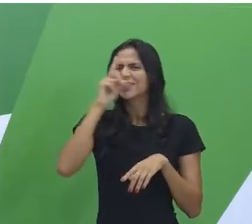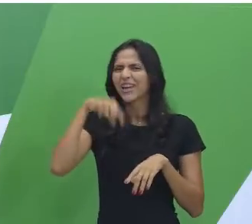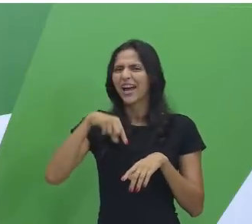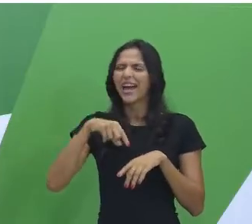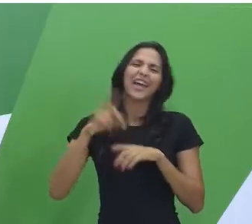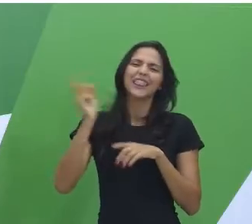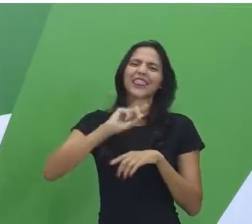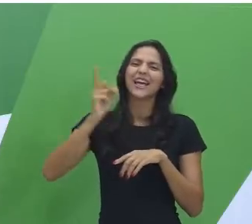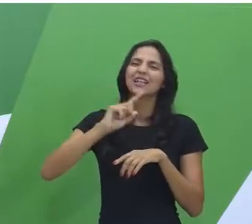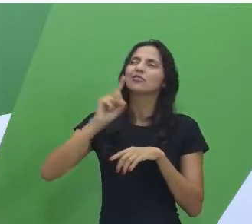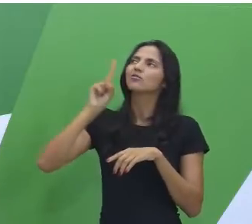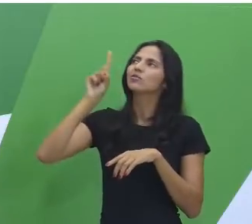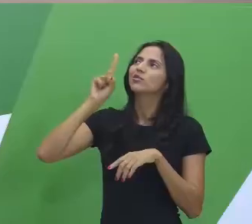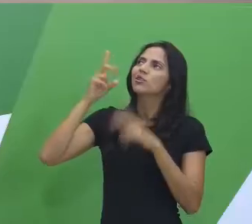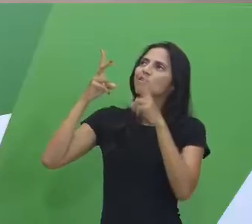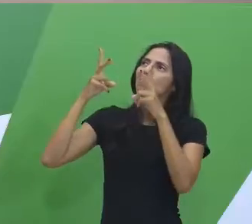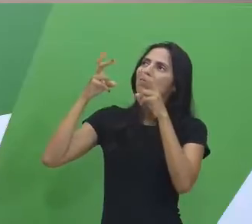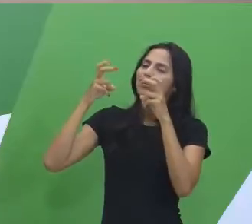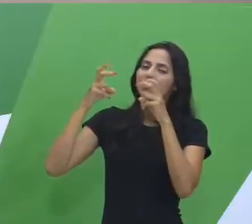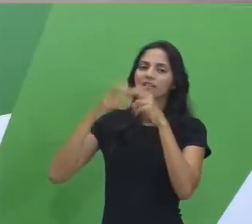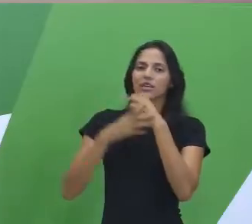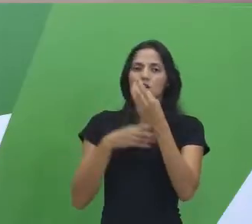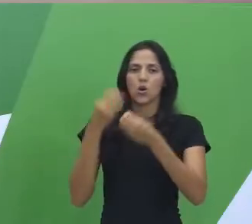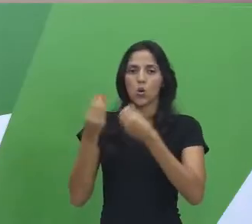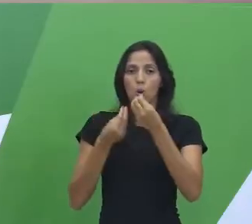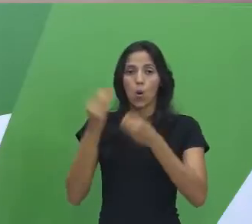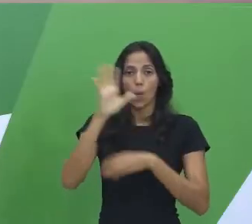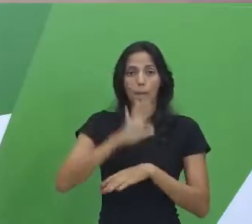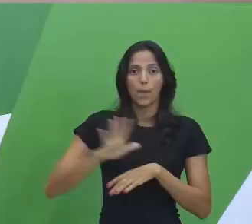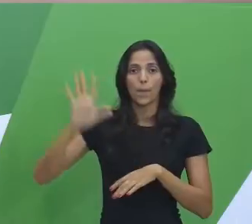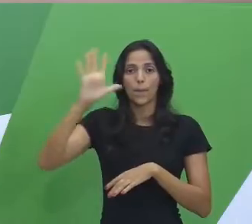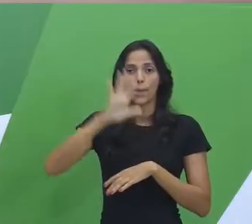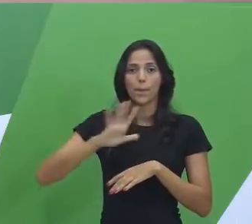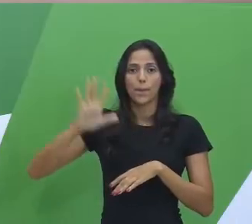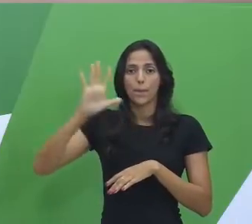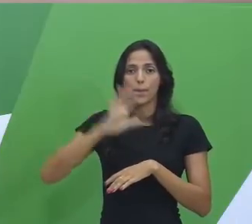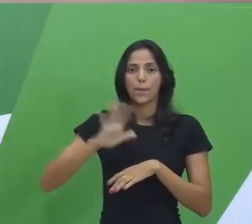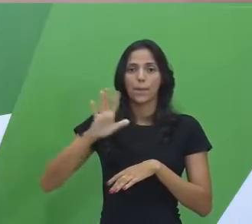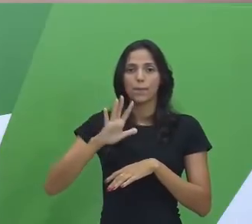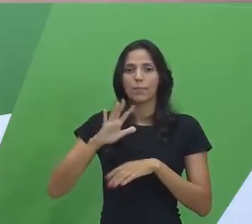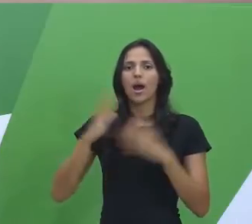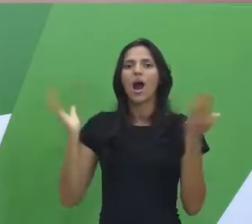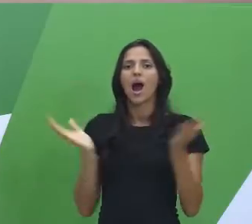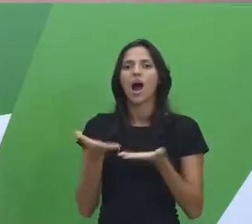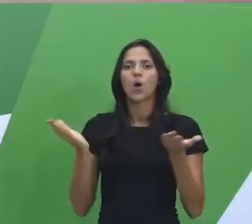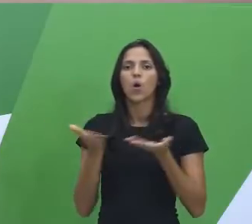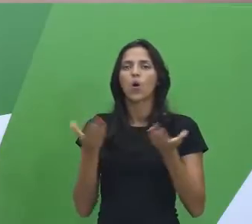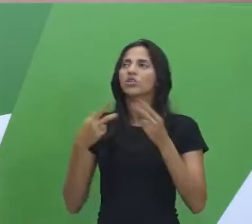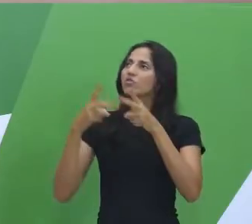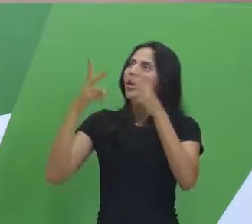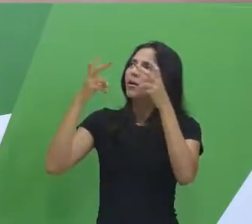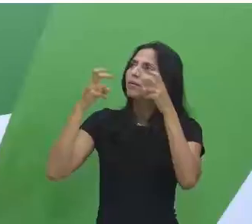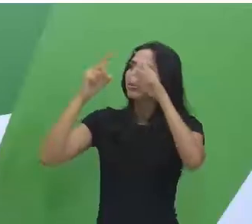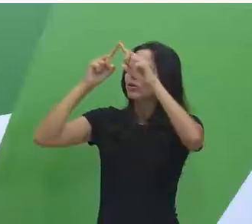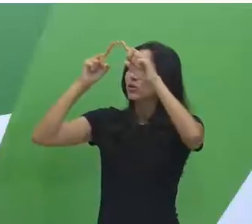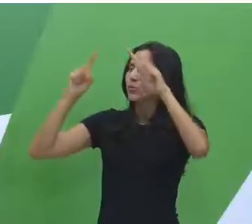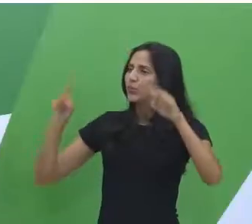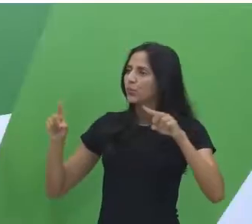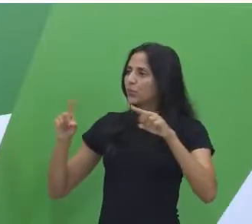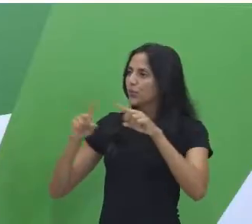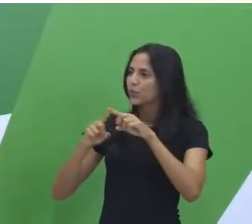Ora, mas vamos formatar através das linhas. Vamos olhar agora para o triângulo e